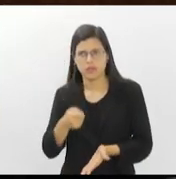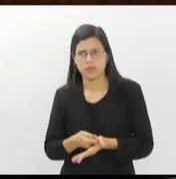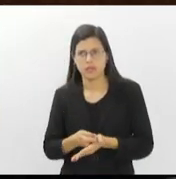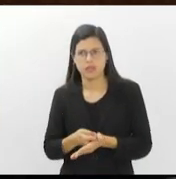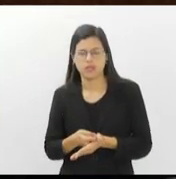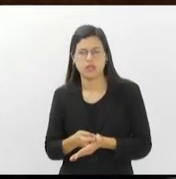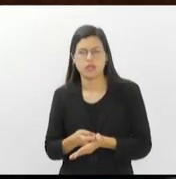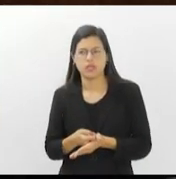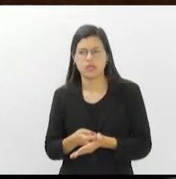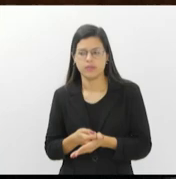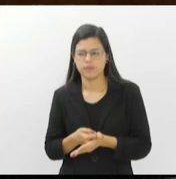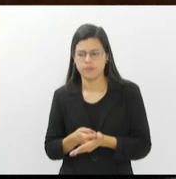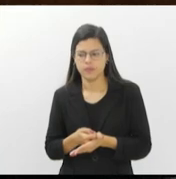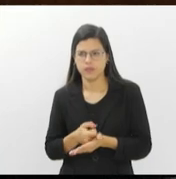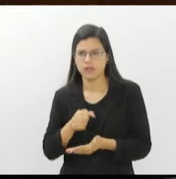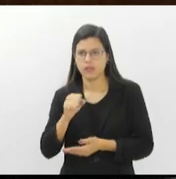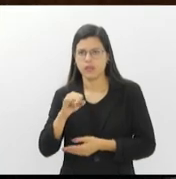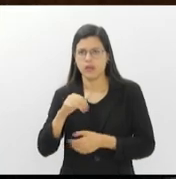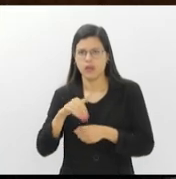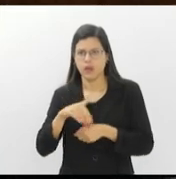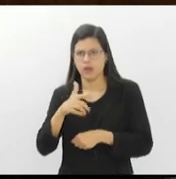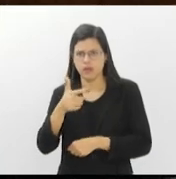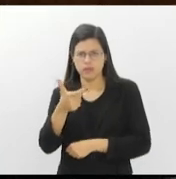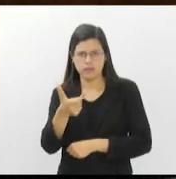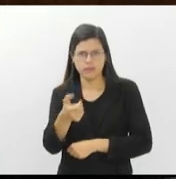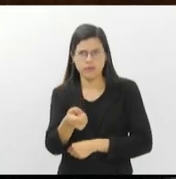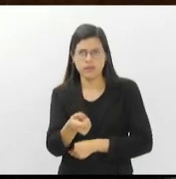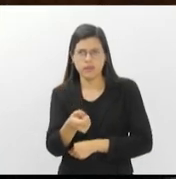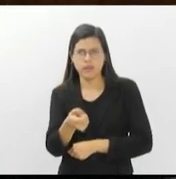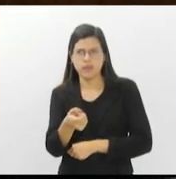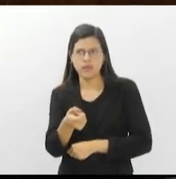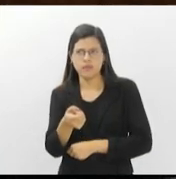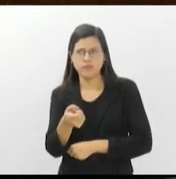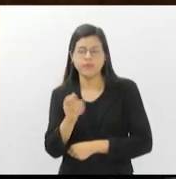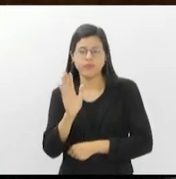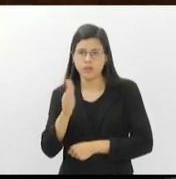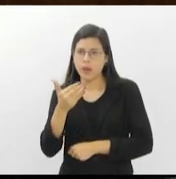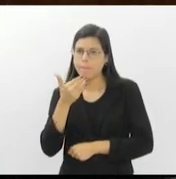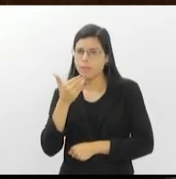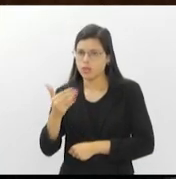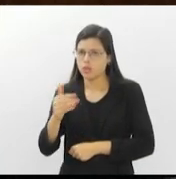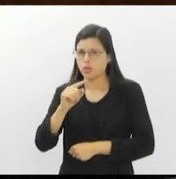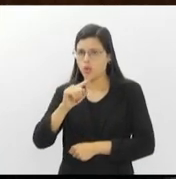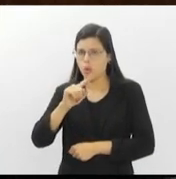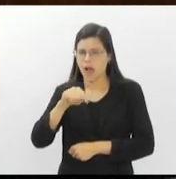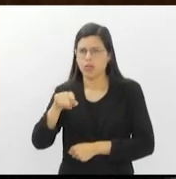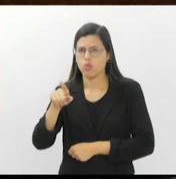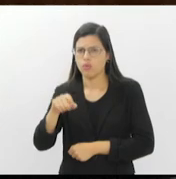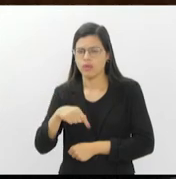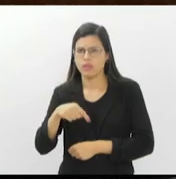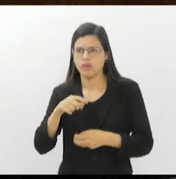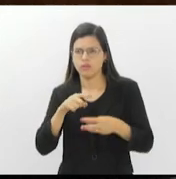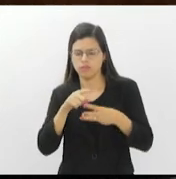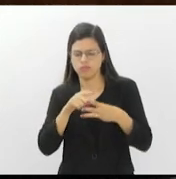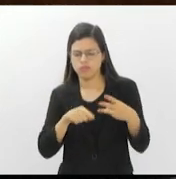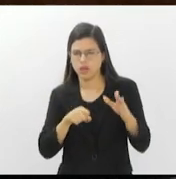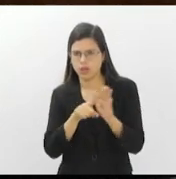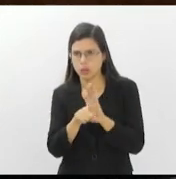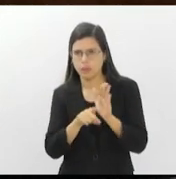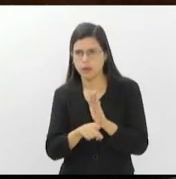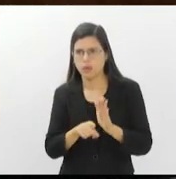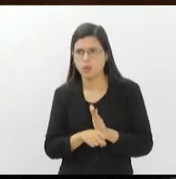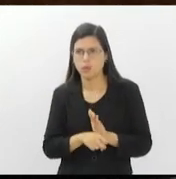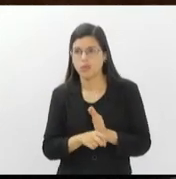que mais de 20 já entraram pela anulação das três questões, por uma questão isonômica, todos